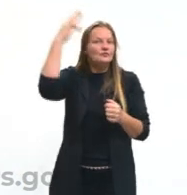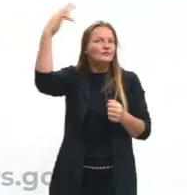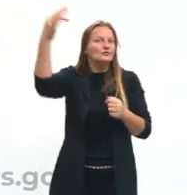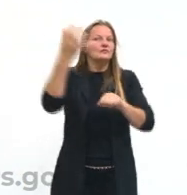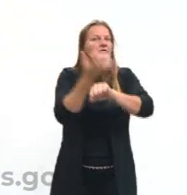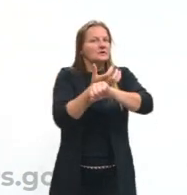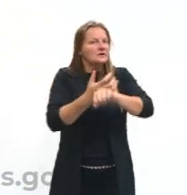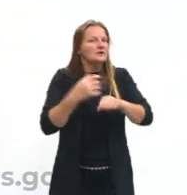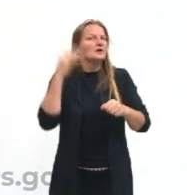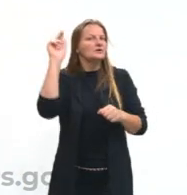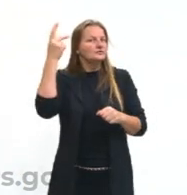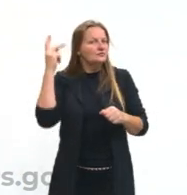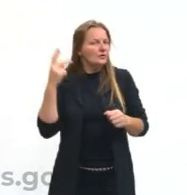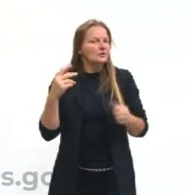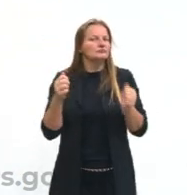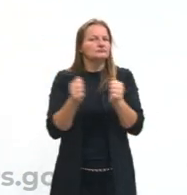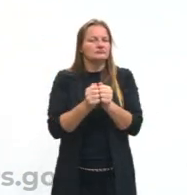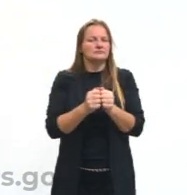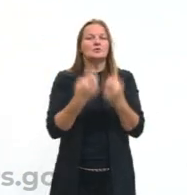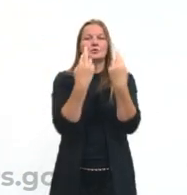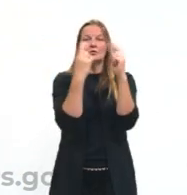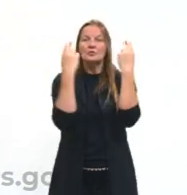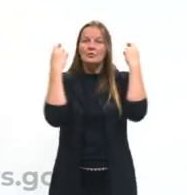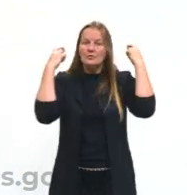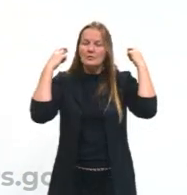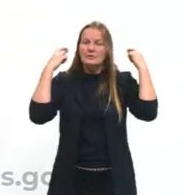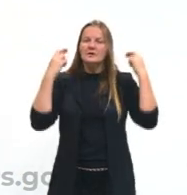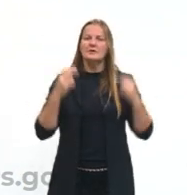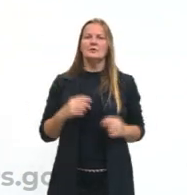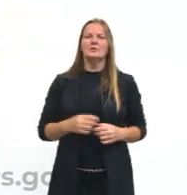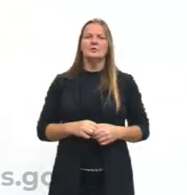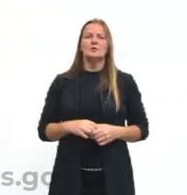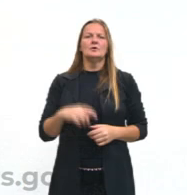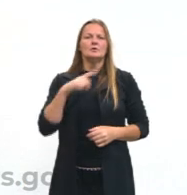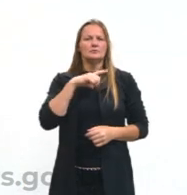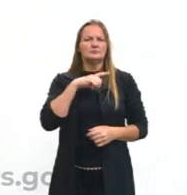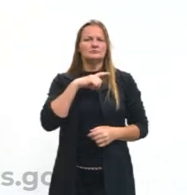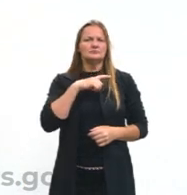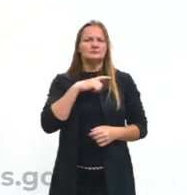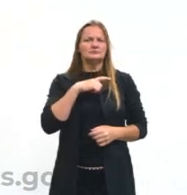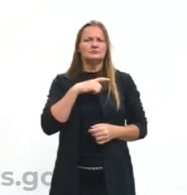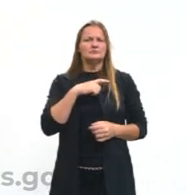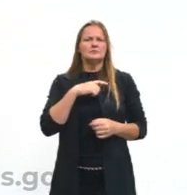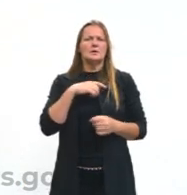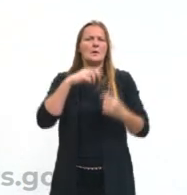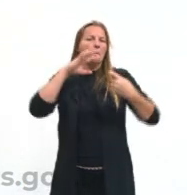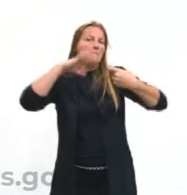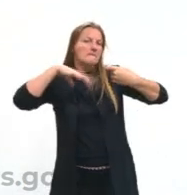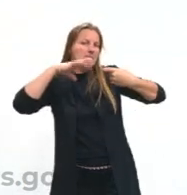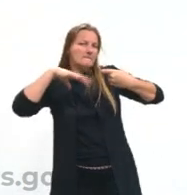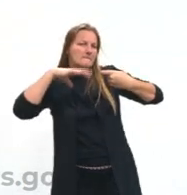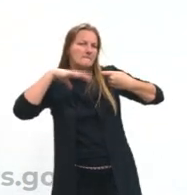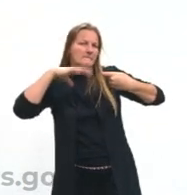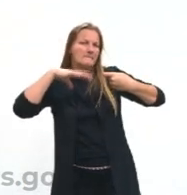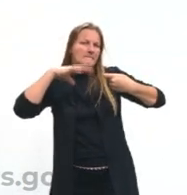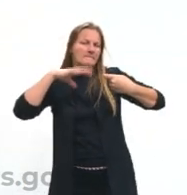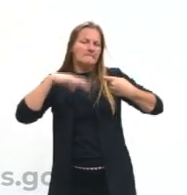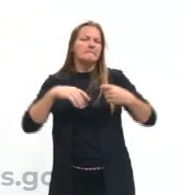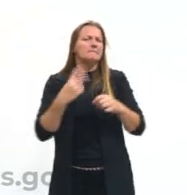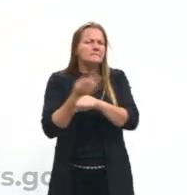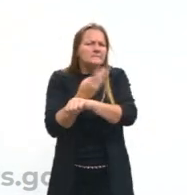disciplinas nós já falamos né sobre a questão dos gregos são os gregos superam essas explicações mitológicas e eles